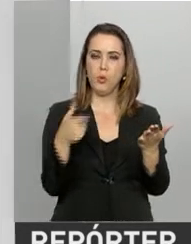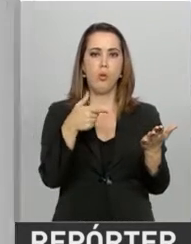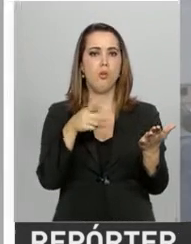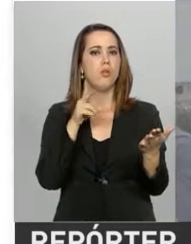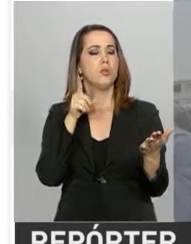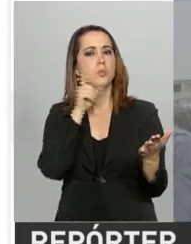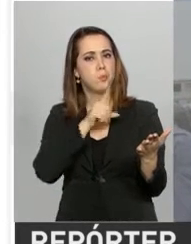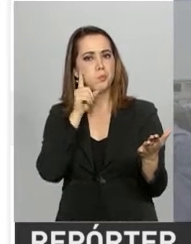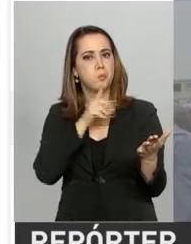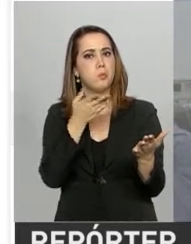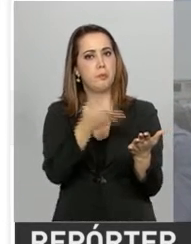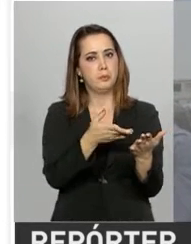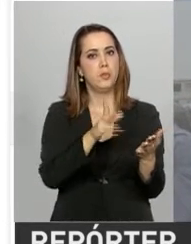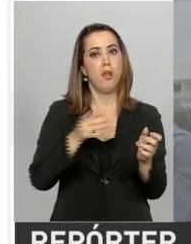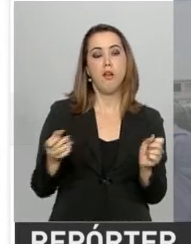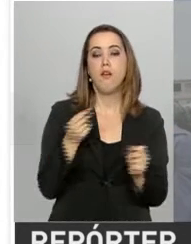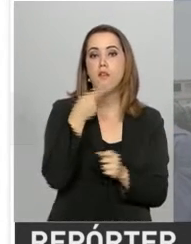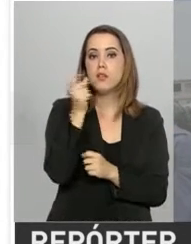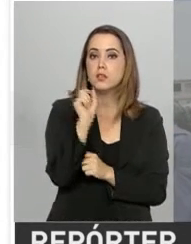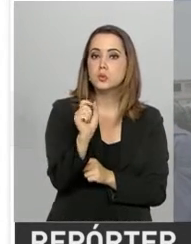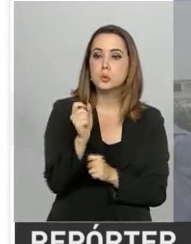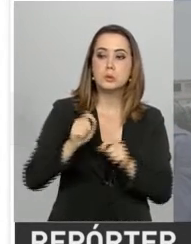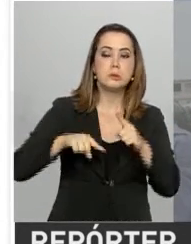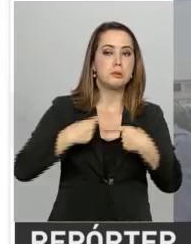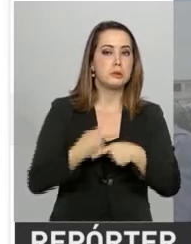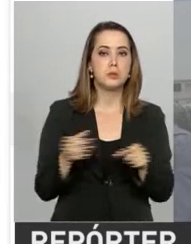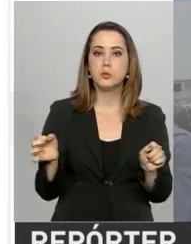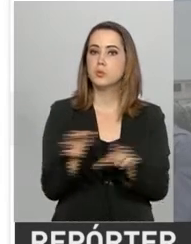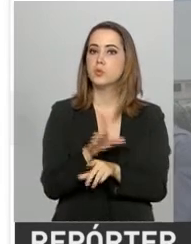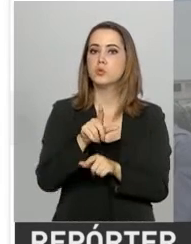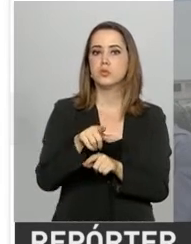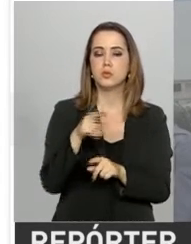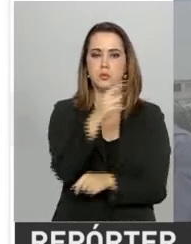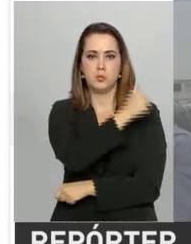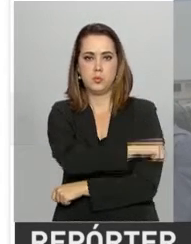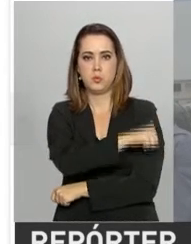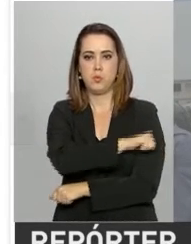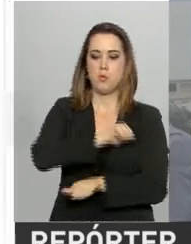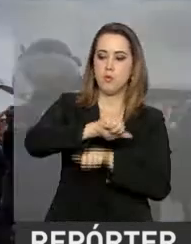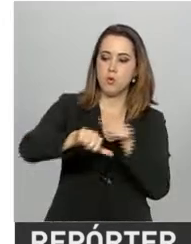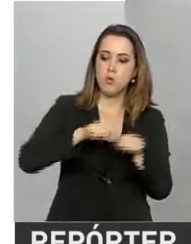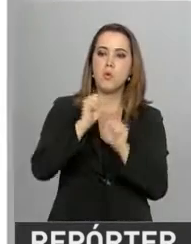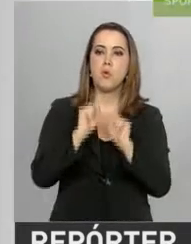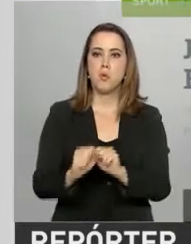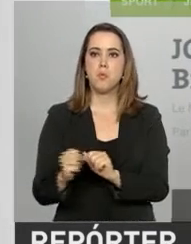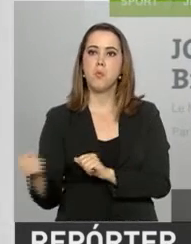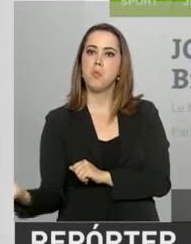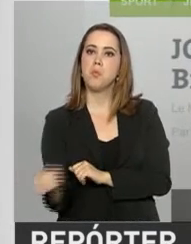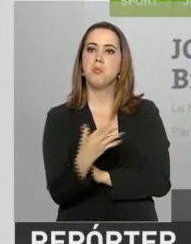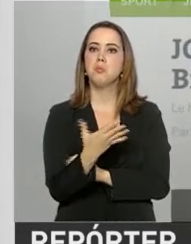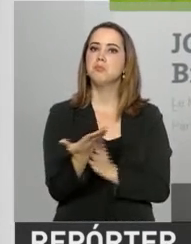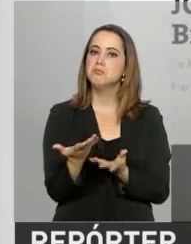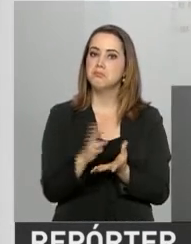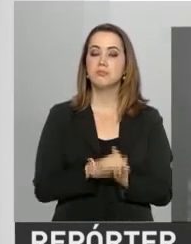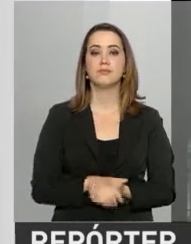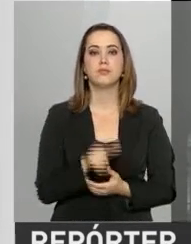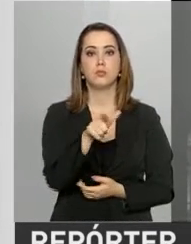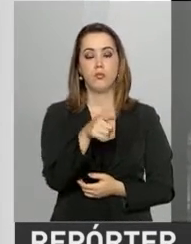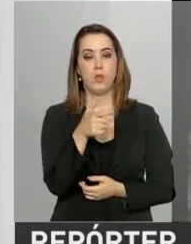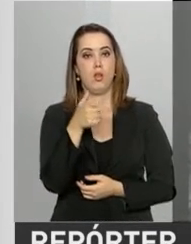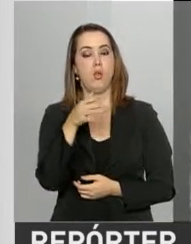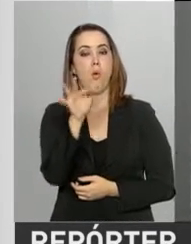afirmou que depois das olimpíadas o rio mudou e pode até mesmo ter renascido o francês le monde